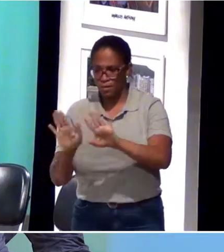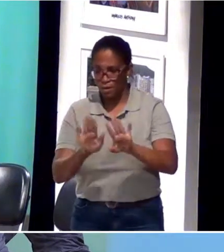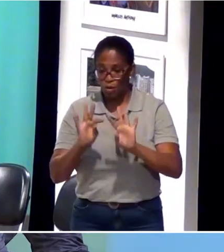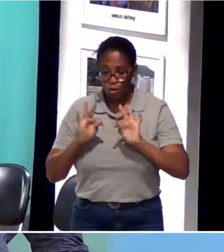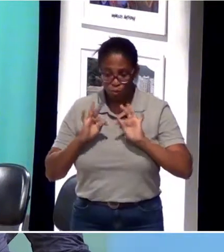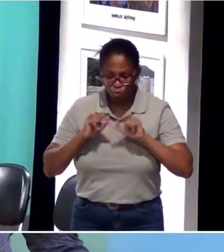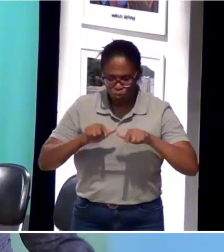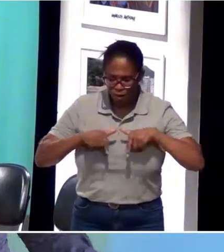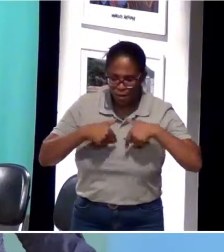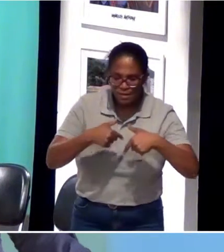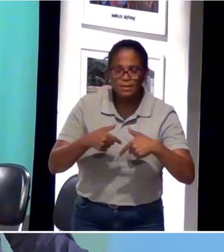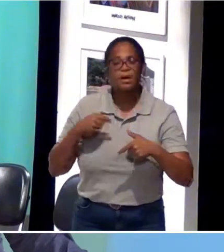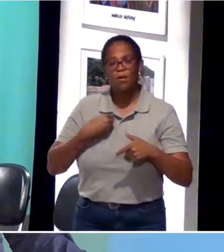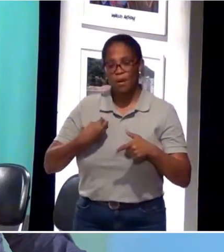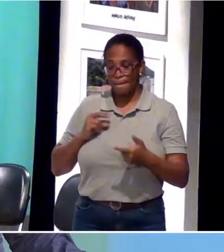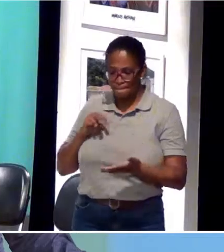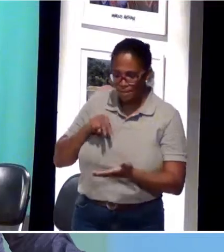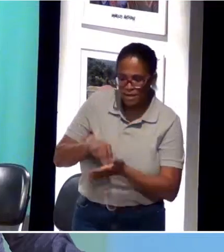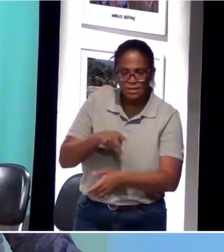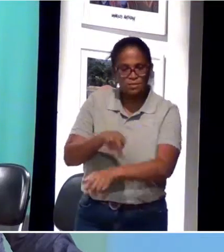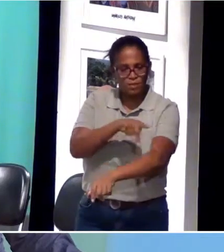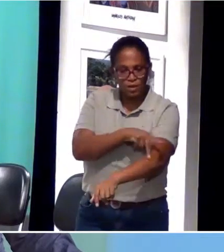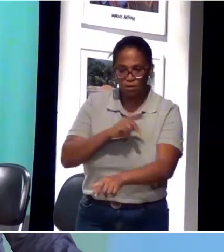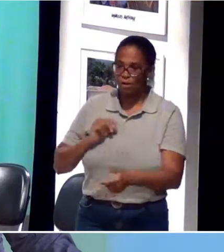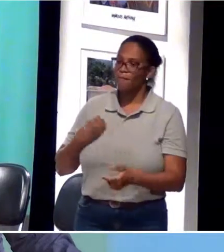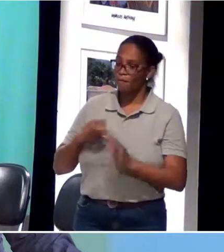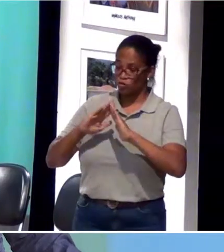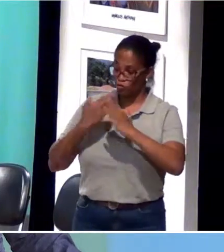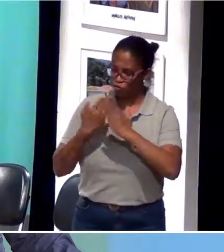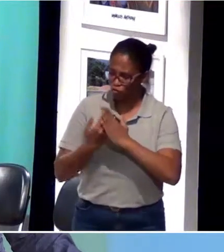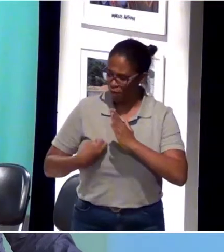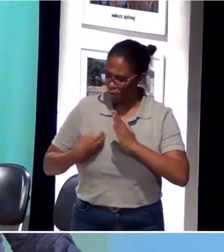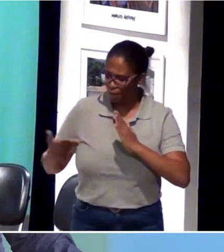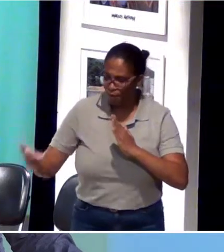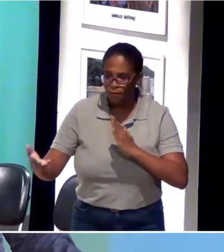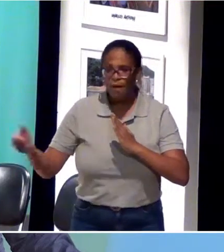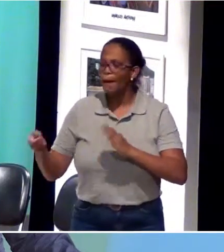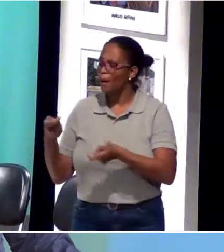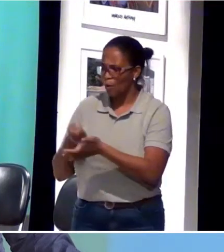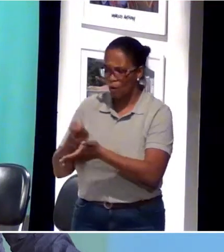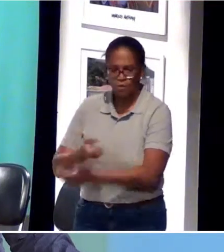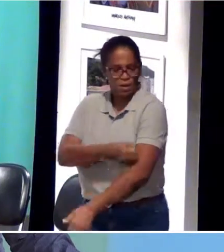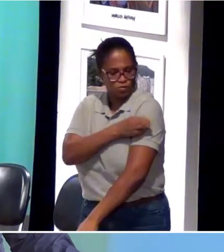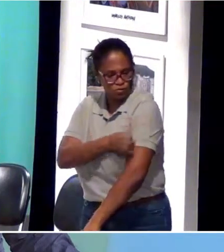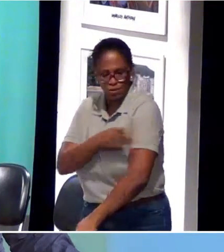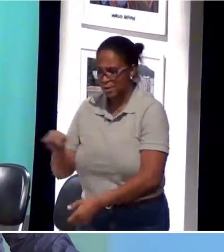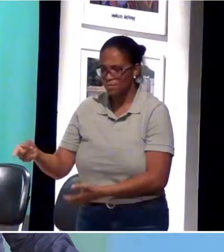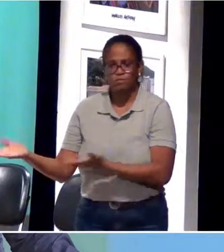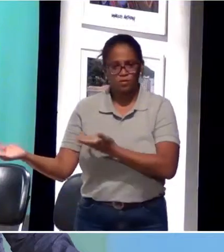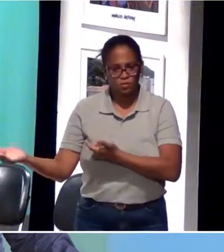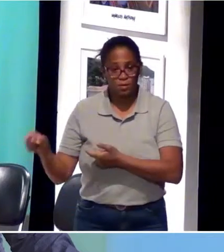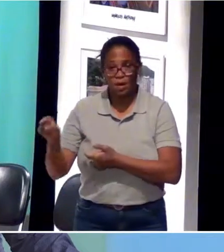para a educação, para a presença do pedagogo, para a presença da escola, para a necessidade de escolarização desses meninos,